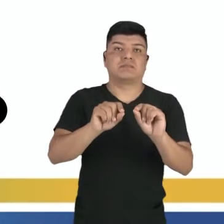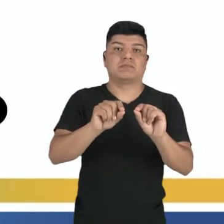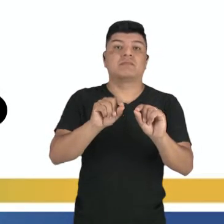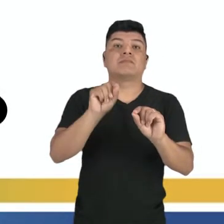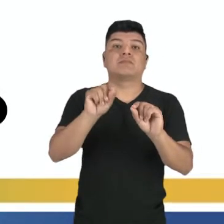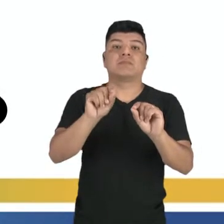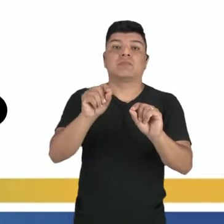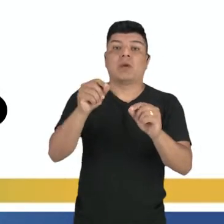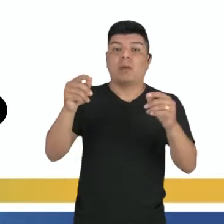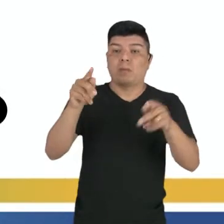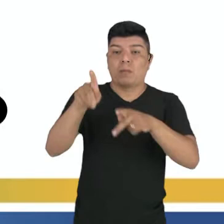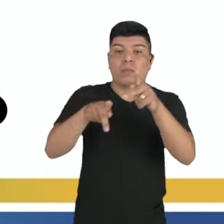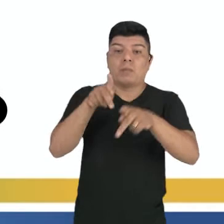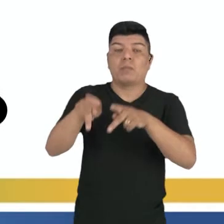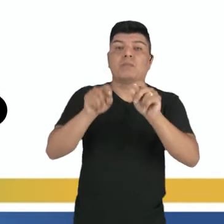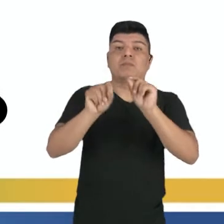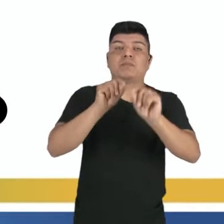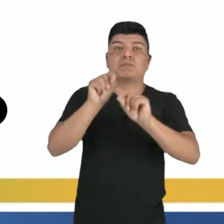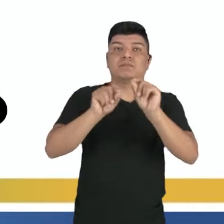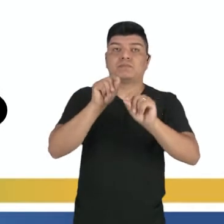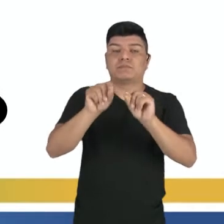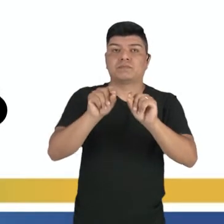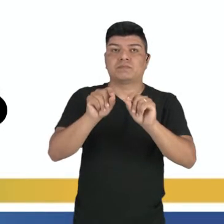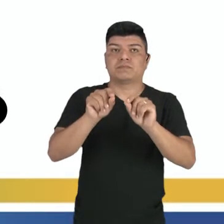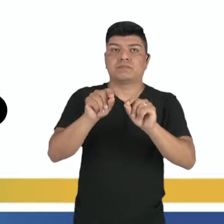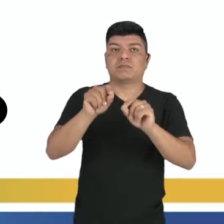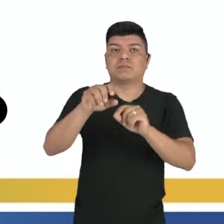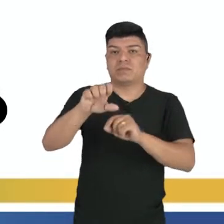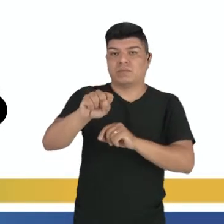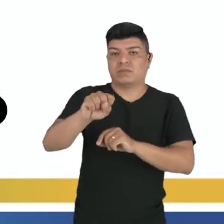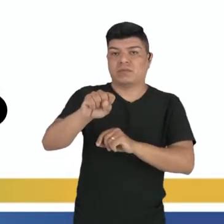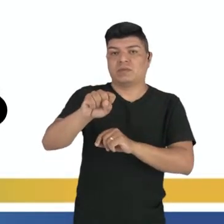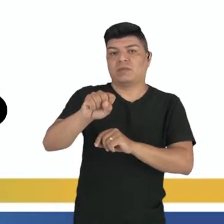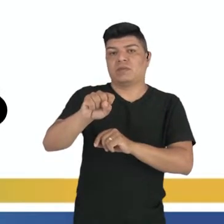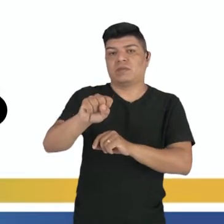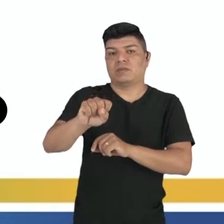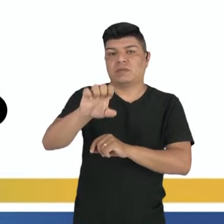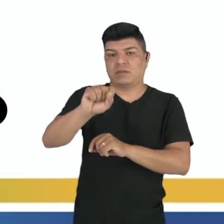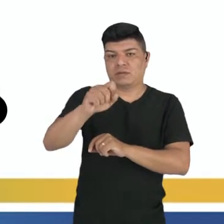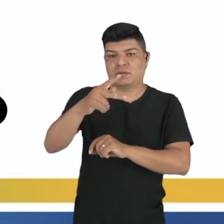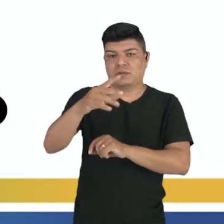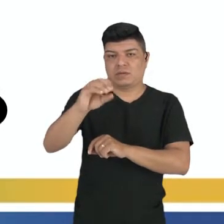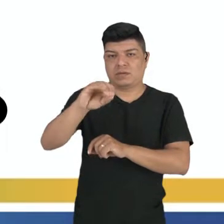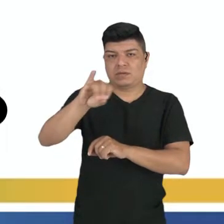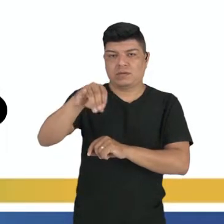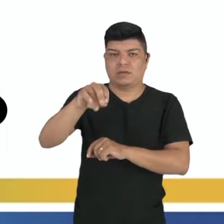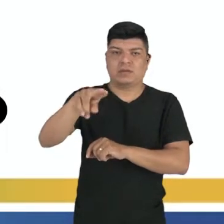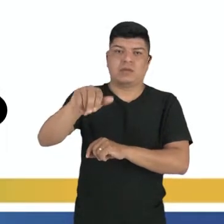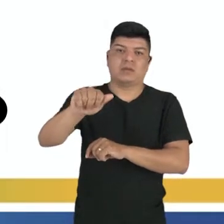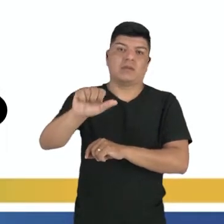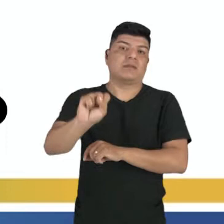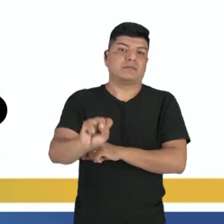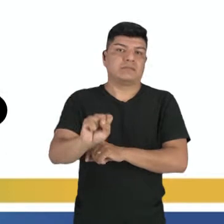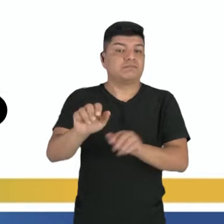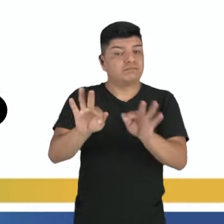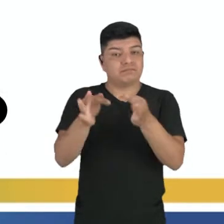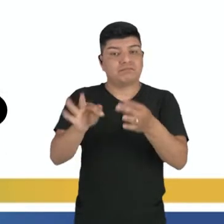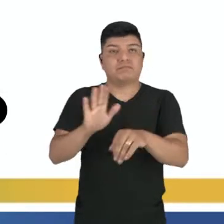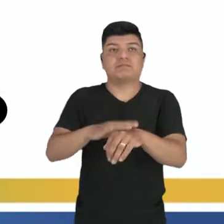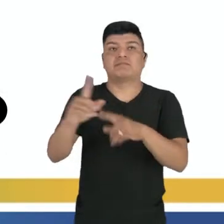que popularmente são chamados de esponjas. São dos animais mais simples que a gente pode